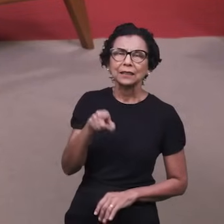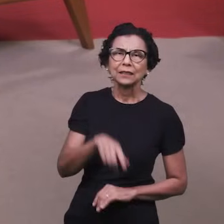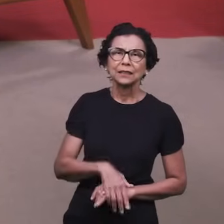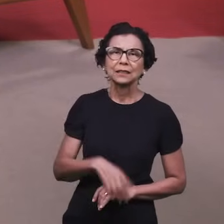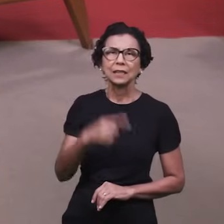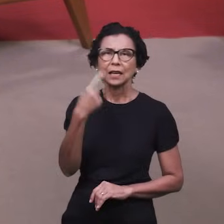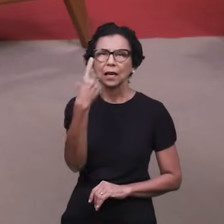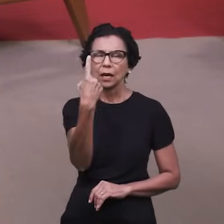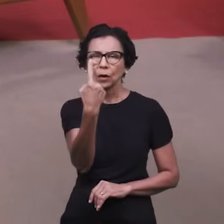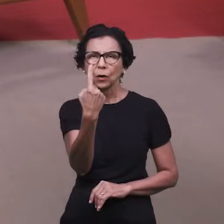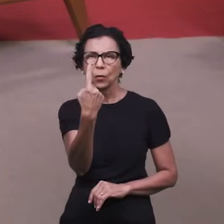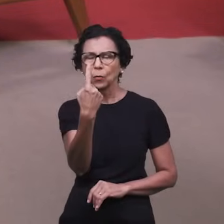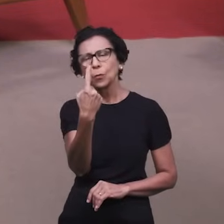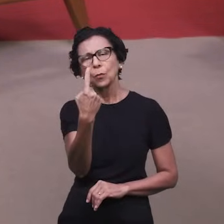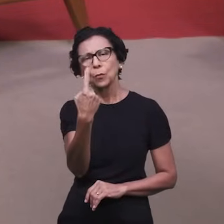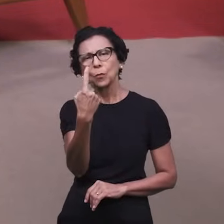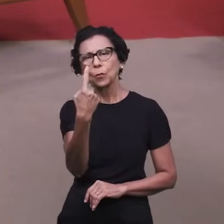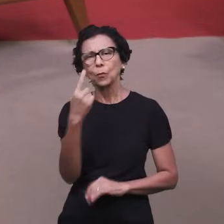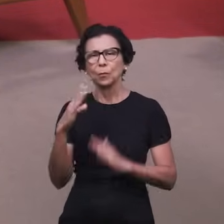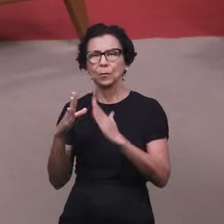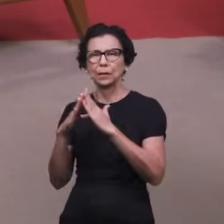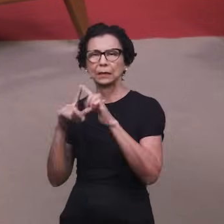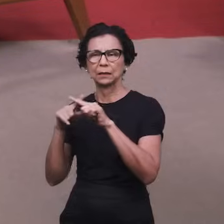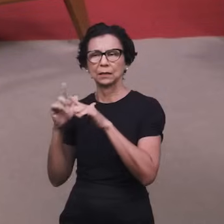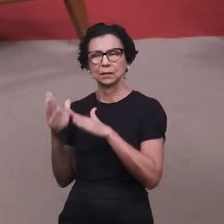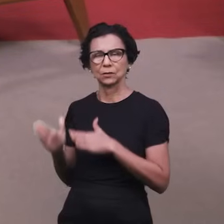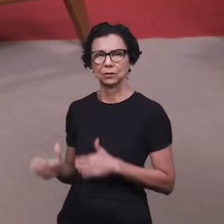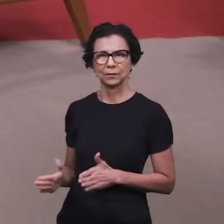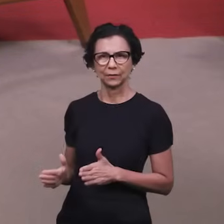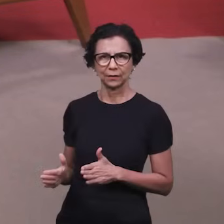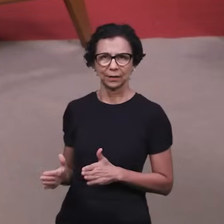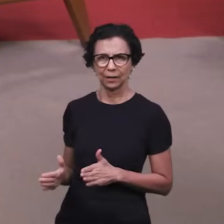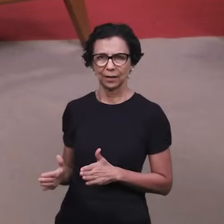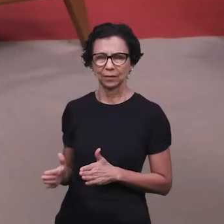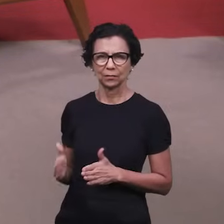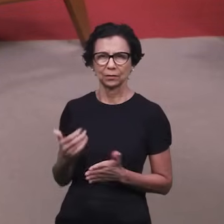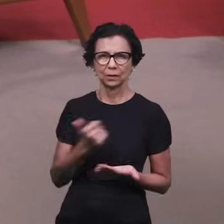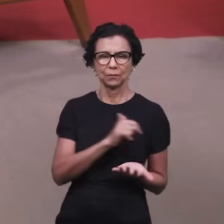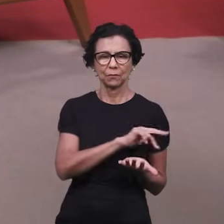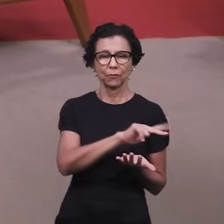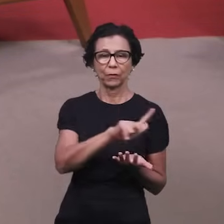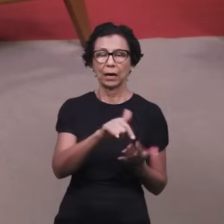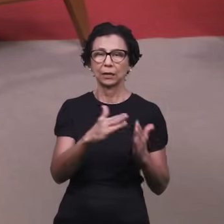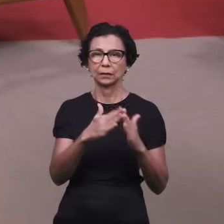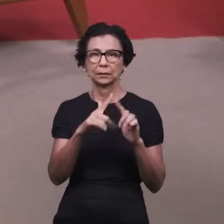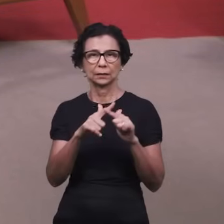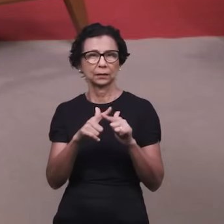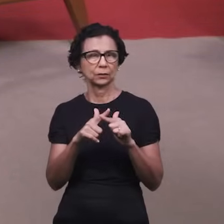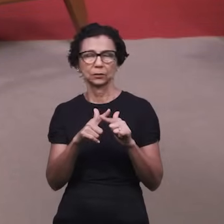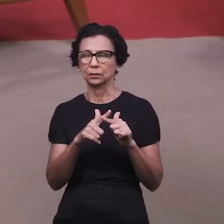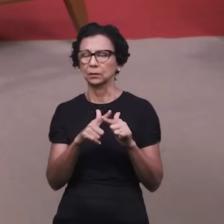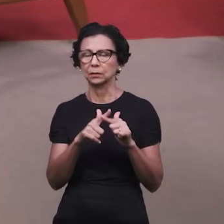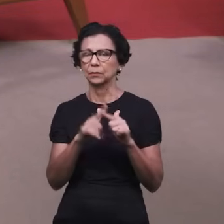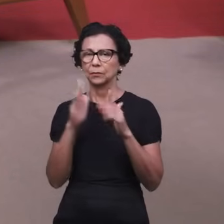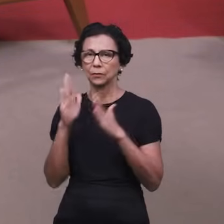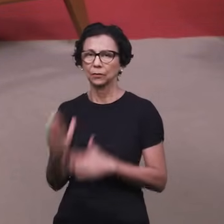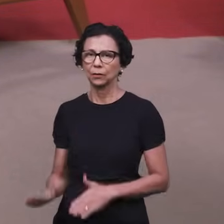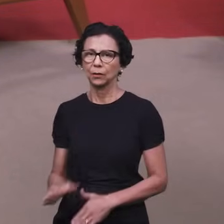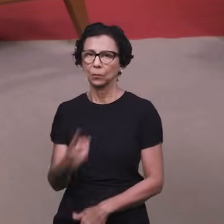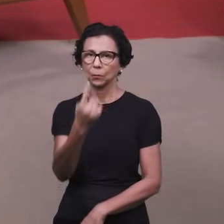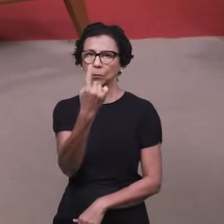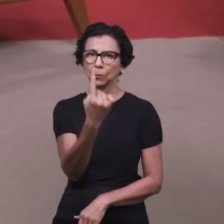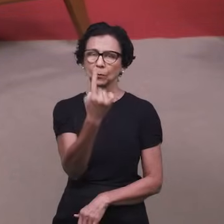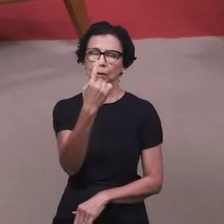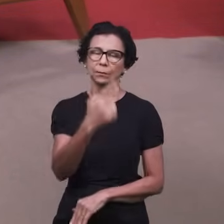um povo, é um corpo. É uma igreja fiel. É uma igreja fiel. Amém. Não tem igrejas fiéis, é uma igreja fiel. Né? E aqui a